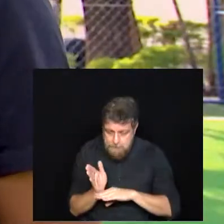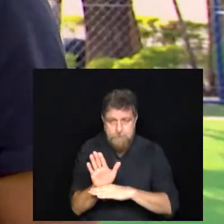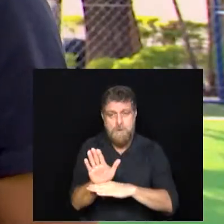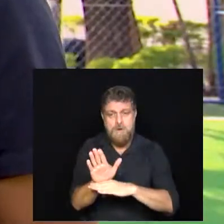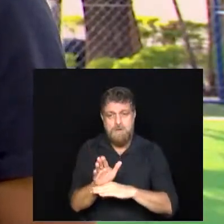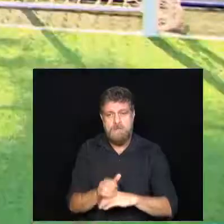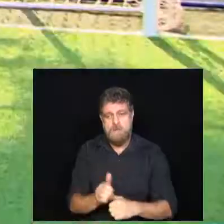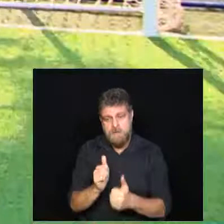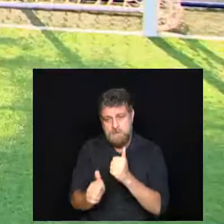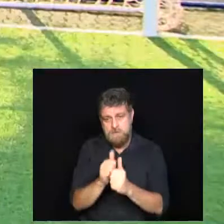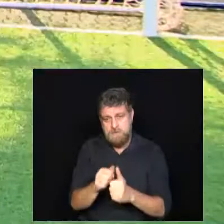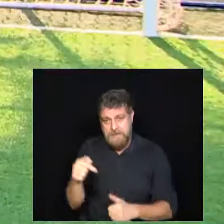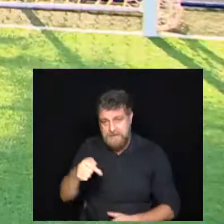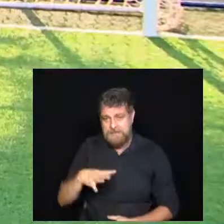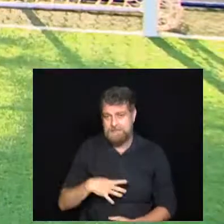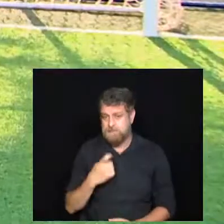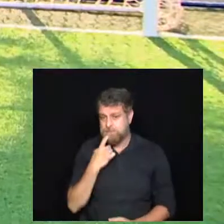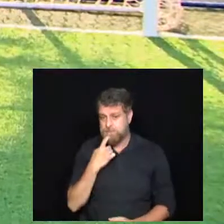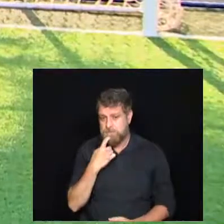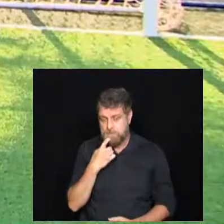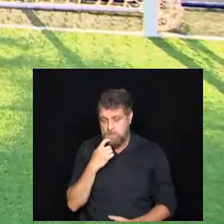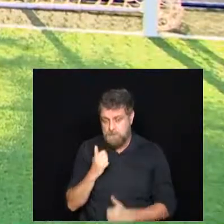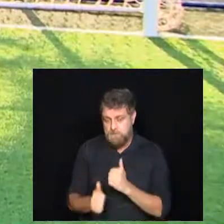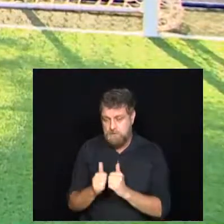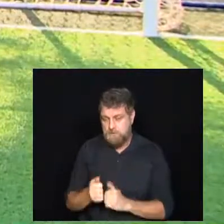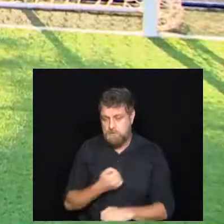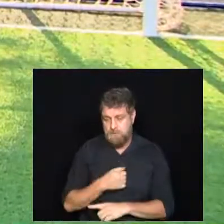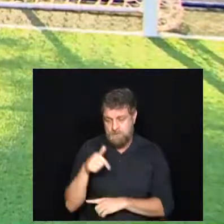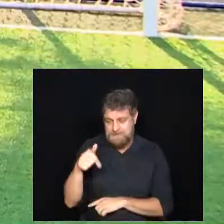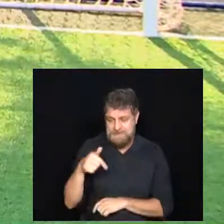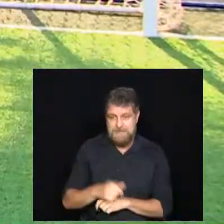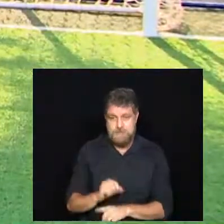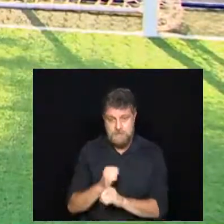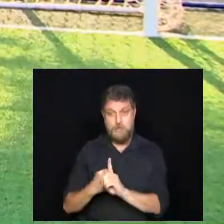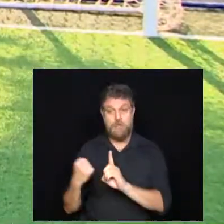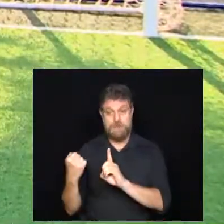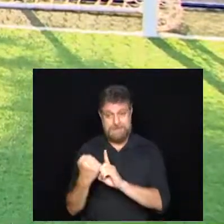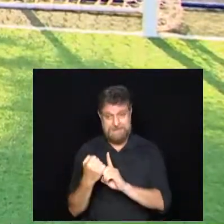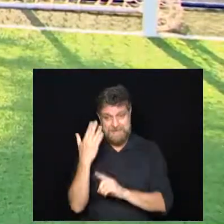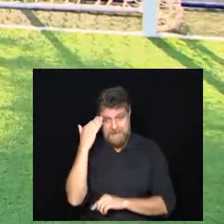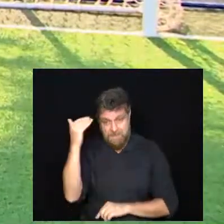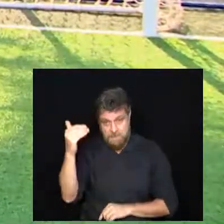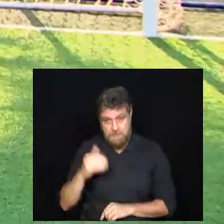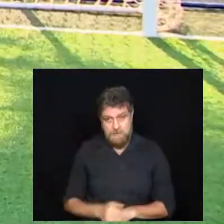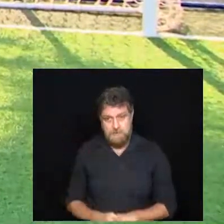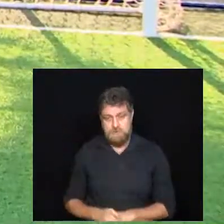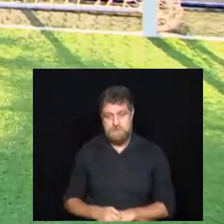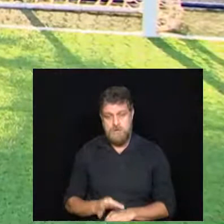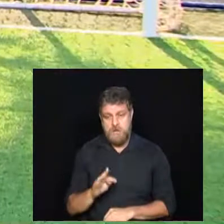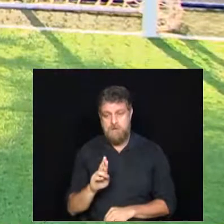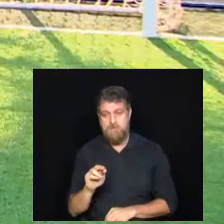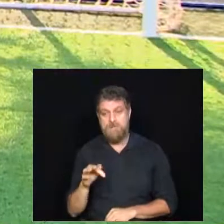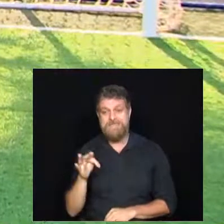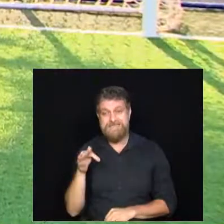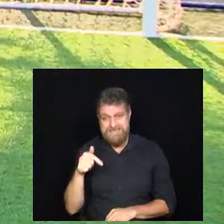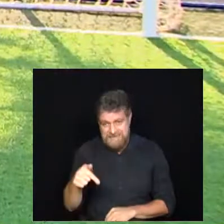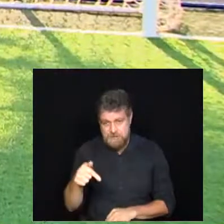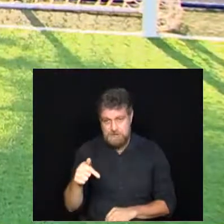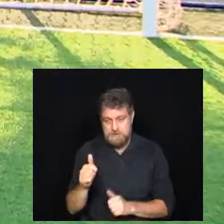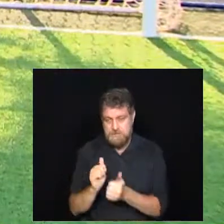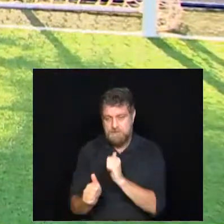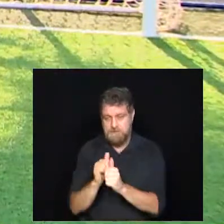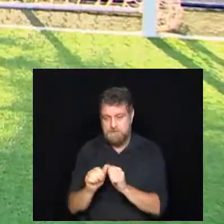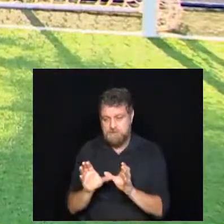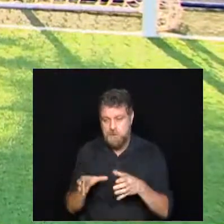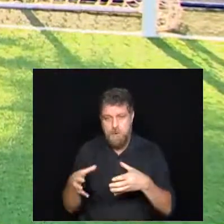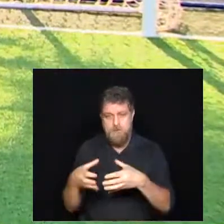nossa cidade. O Futebol 7, também conhecido como Futebol Society ou Fut 7, é um esporte coletivo. São